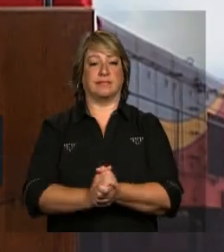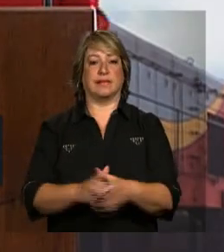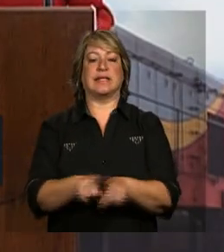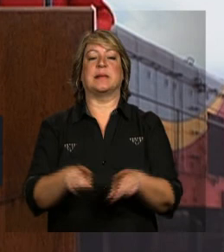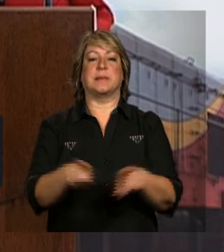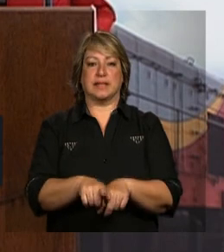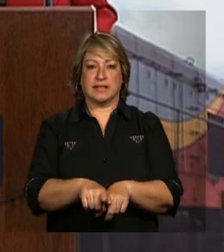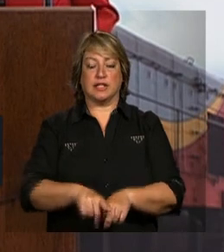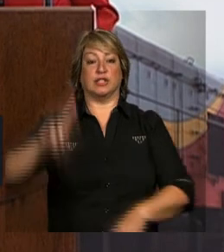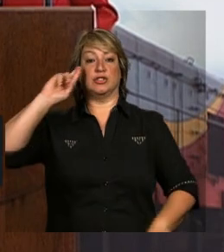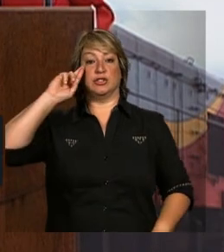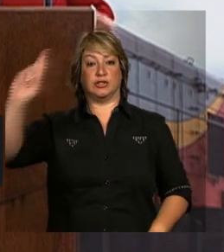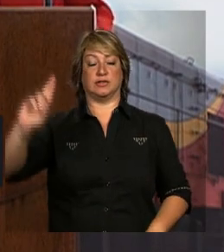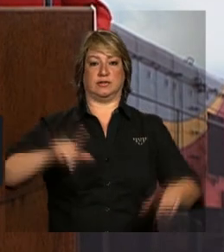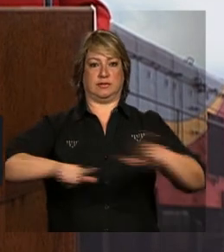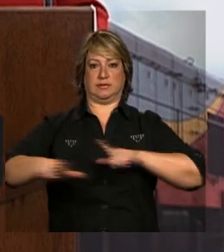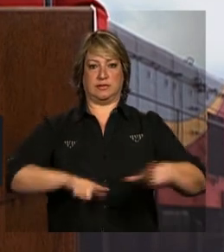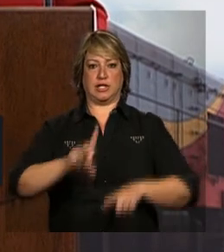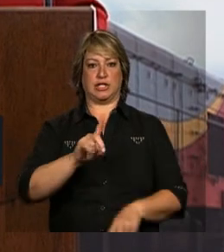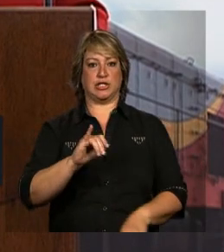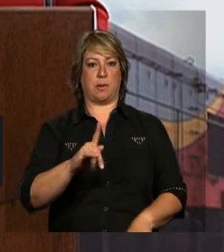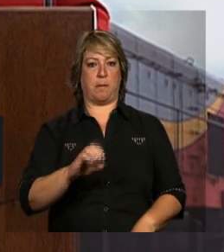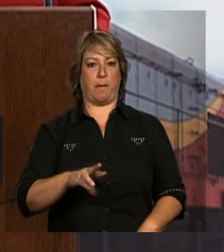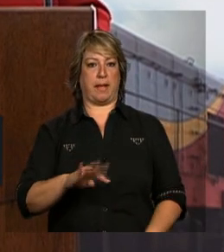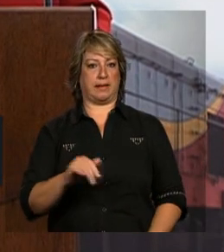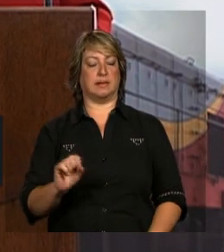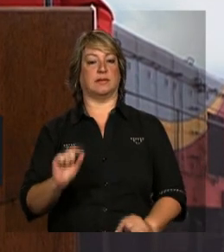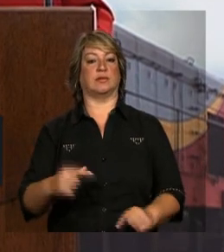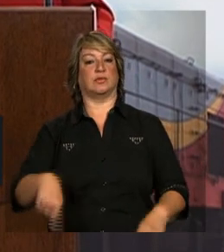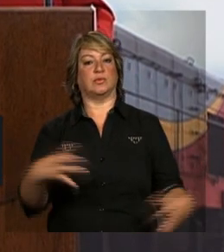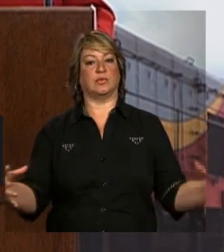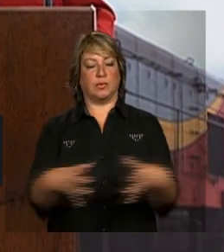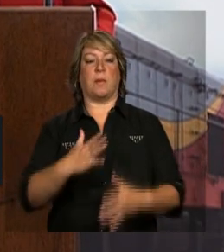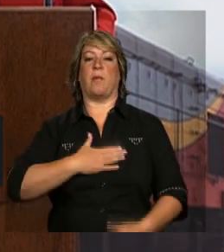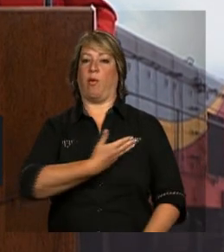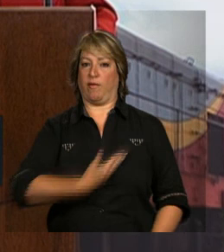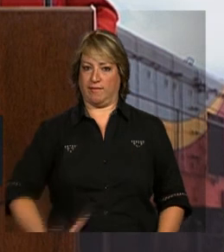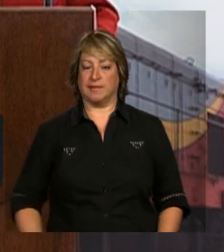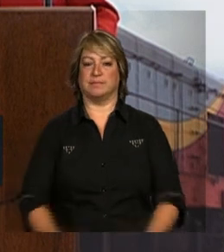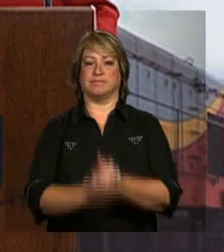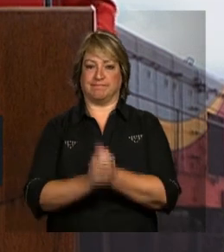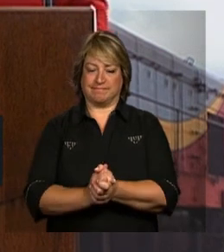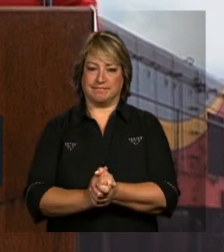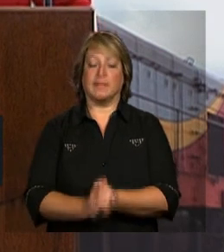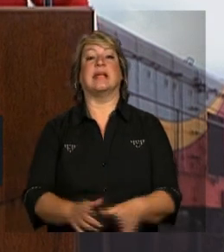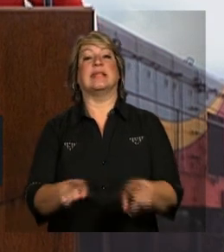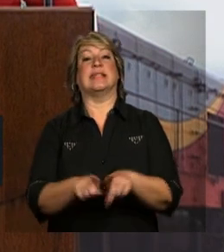cumprimentar os senhores chefes de missões diplomáticas acreditado juntos ao meu governo